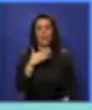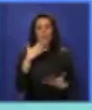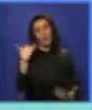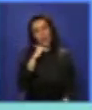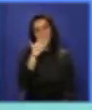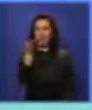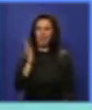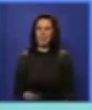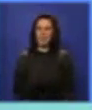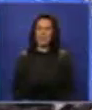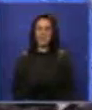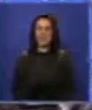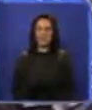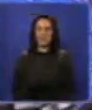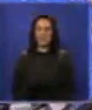grande sorriso,